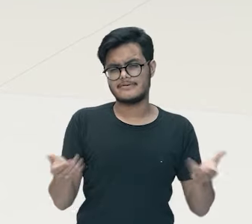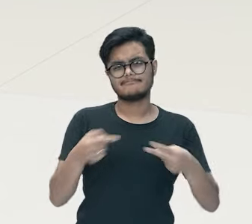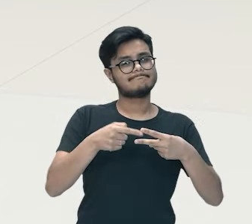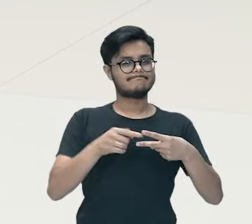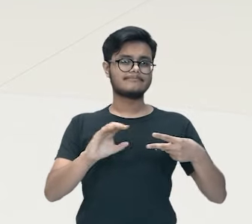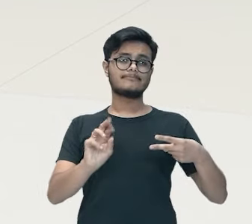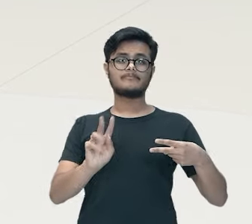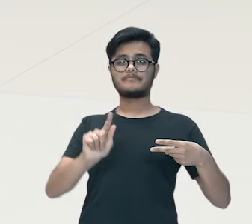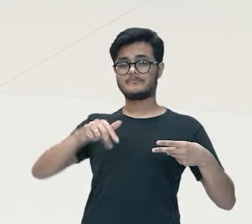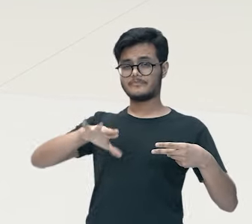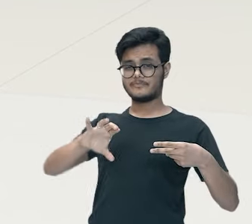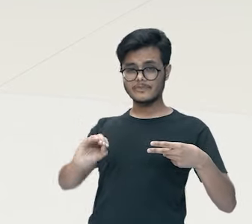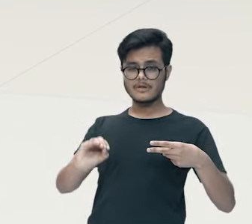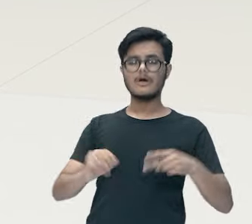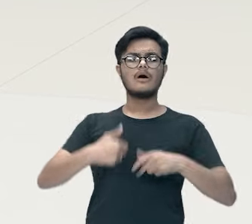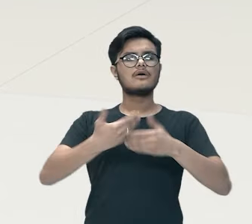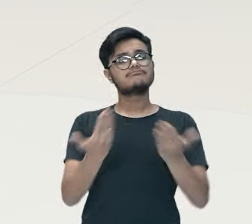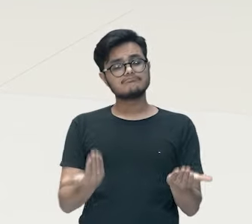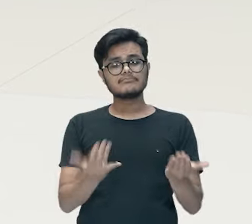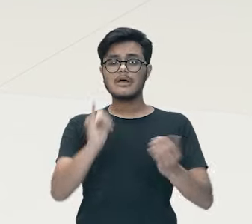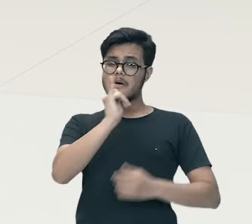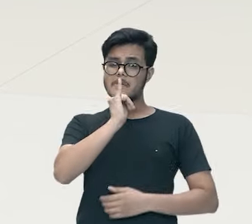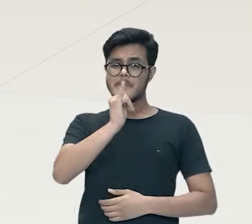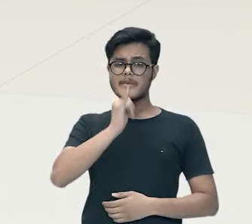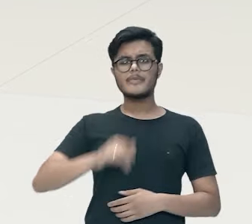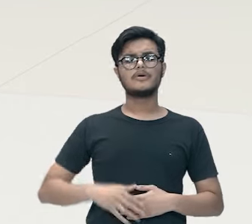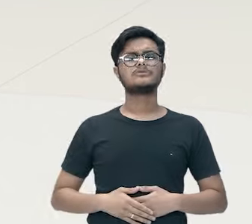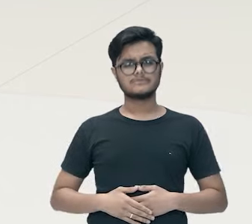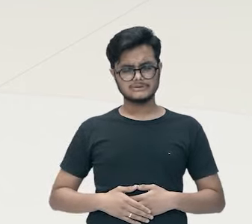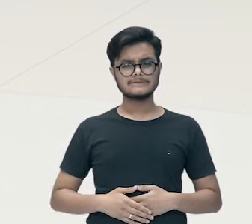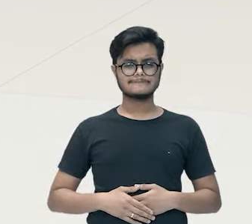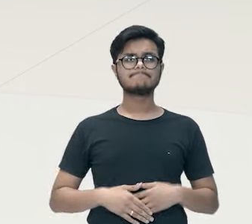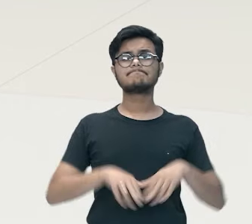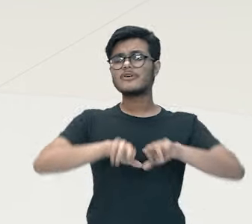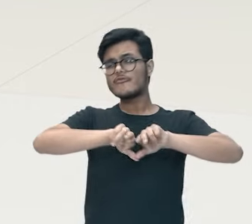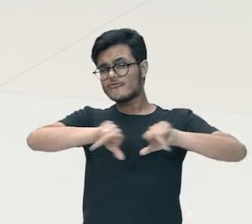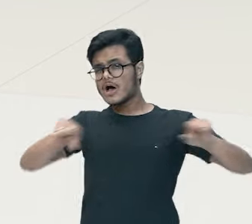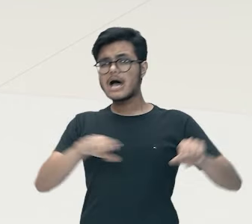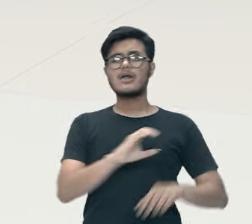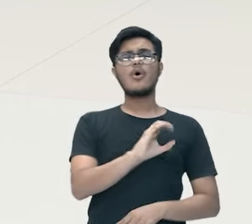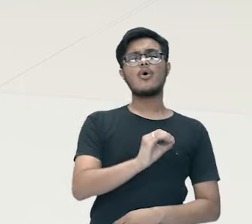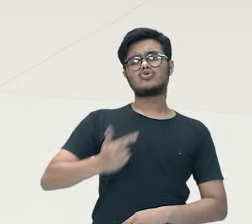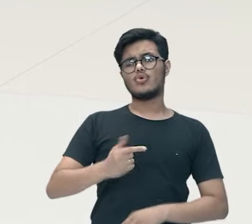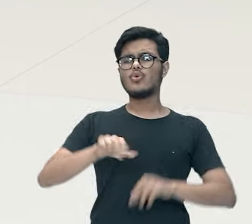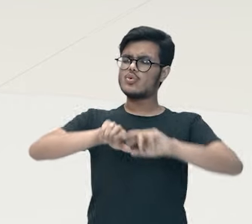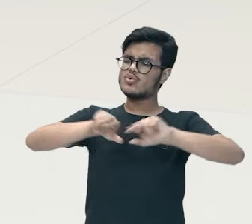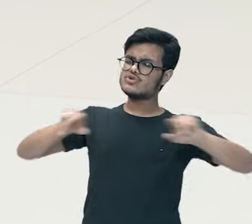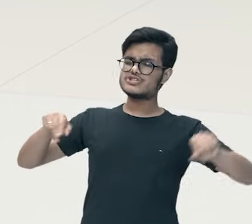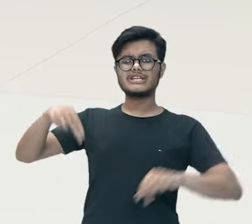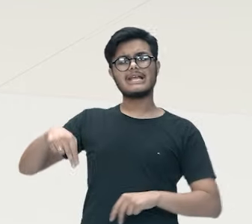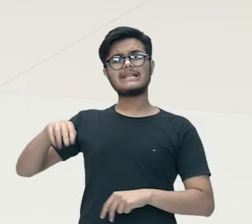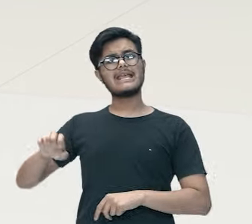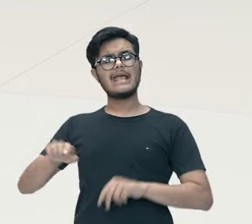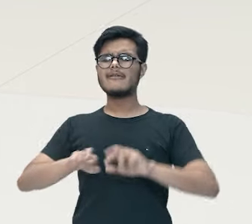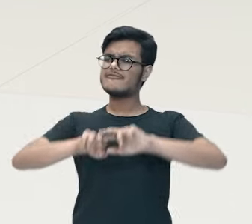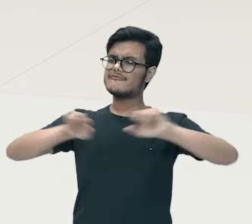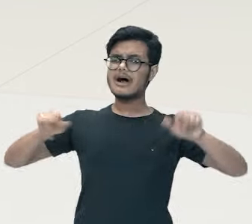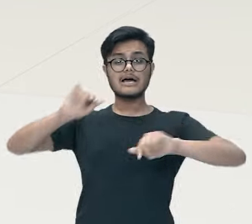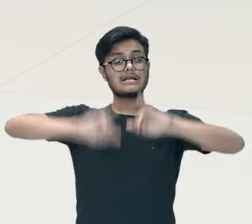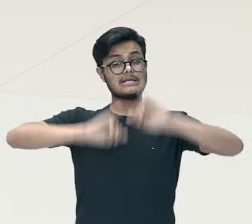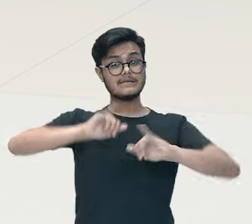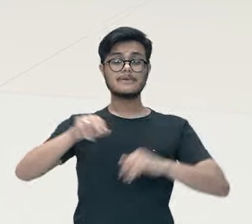orgânicas presentes. Aí a gente pode ter função oxigenada, nitrogenada, sulfurada, aí vai depender, né, do tipo de elemento